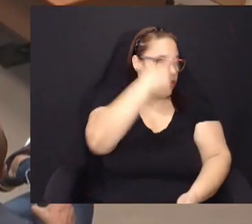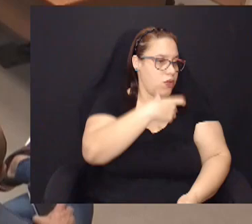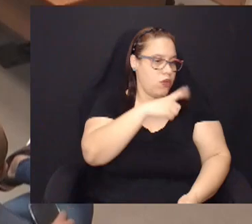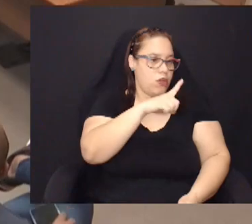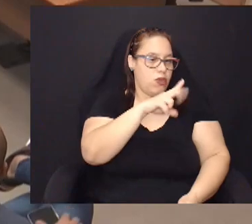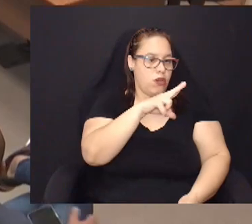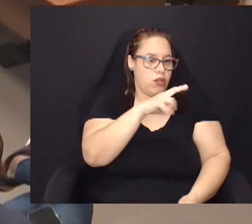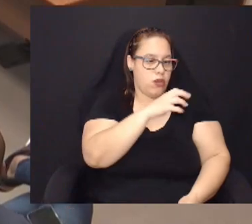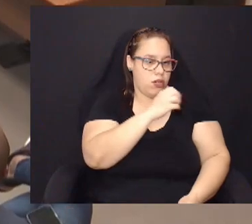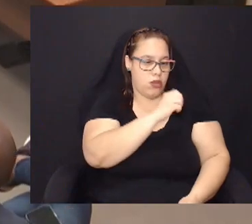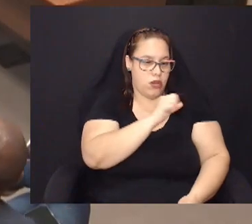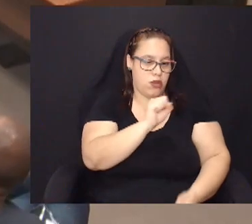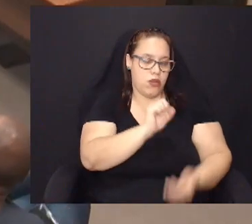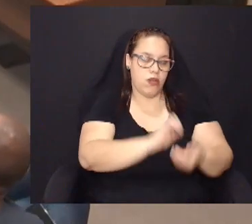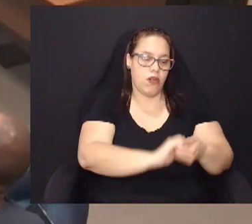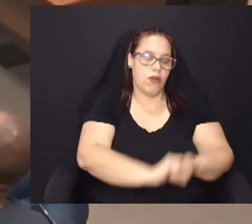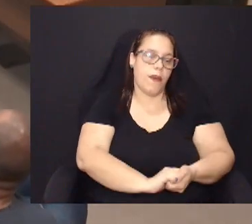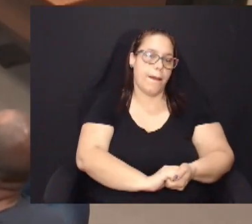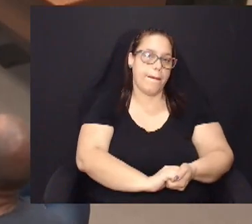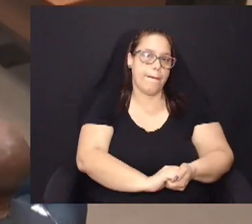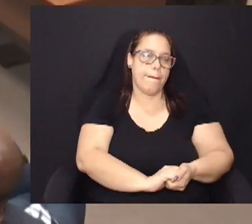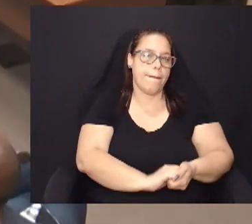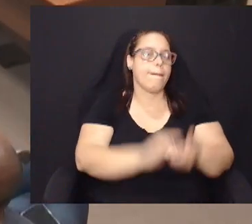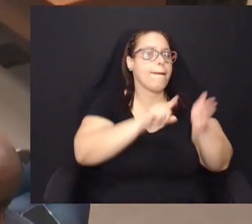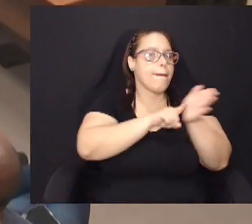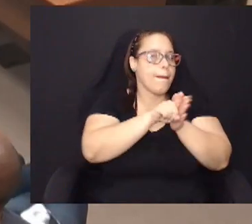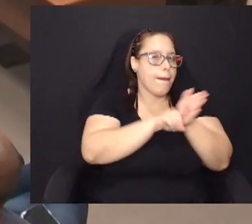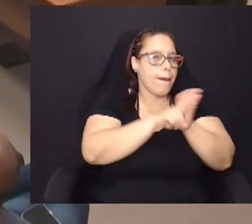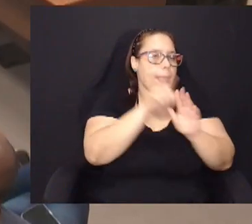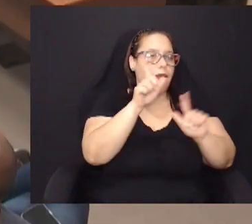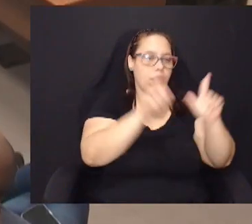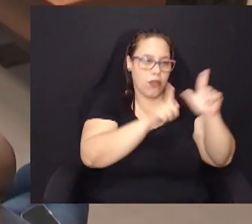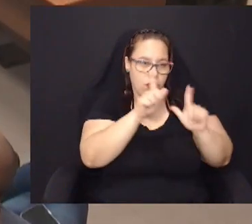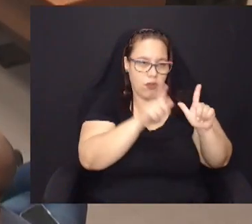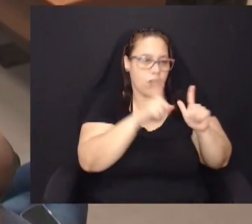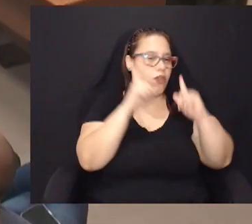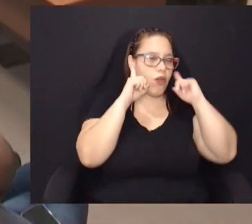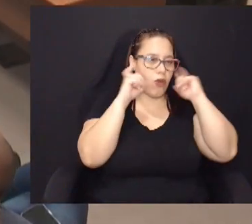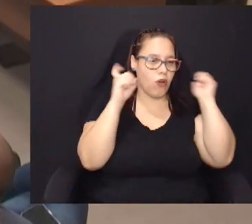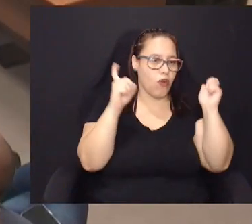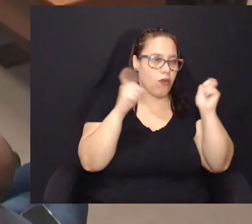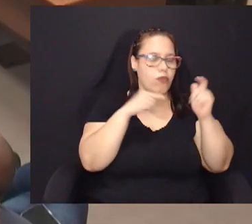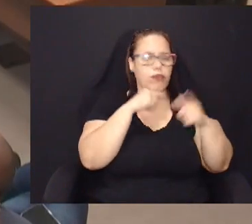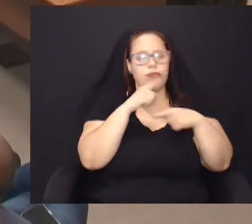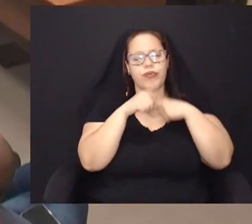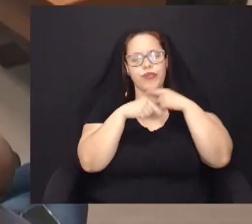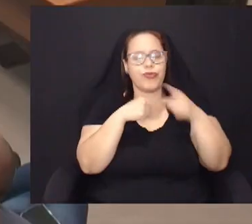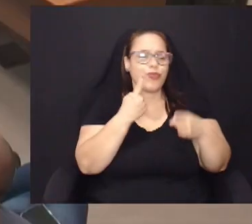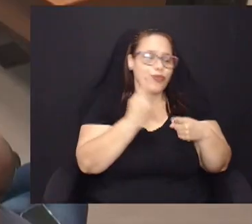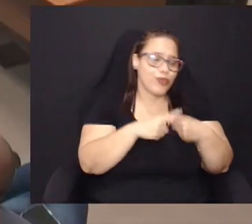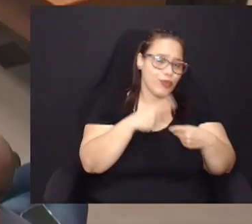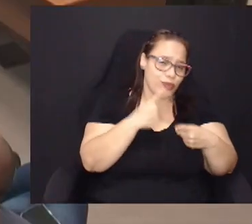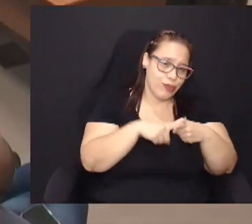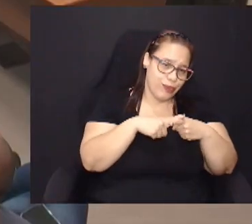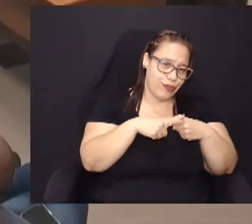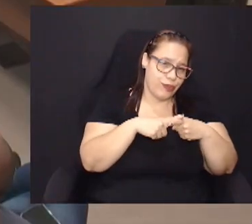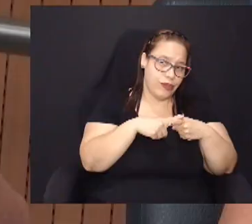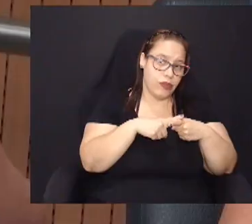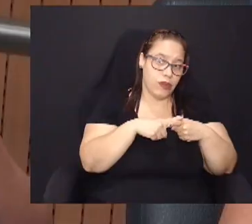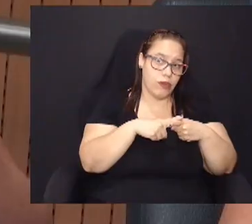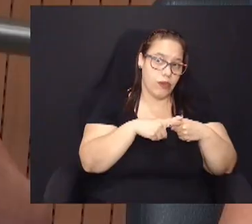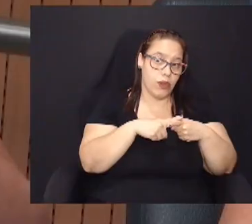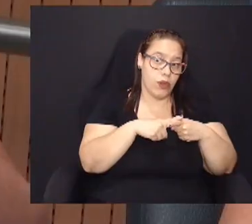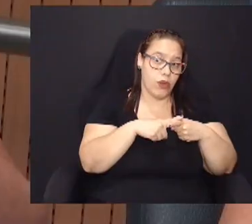Container. Essa questão de televisão, de som, gera uma dúvida porque se eu for colocar